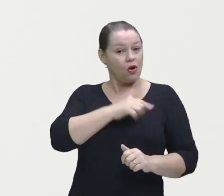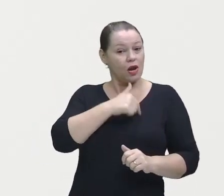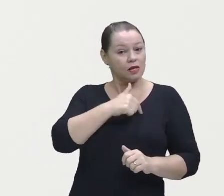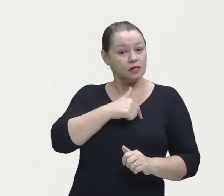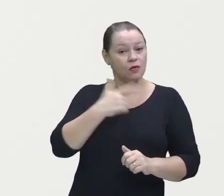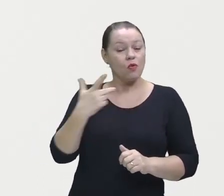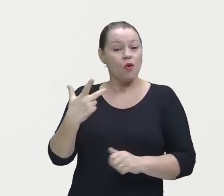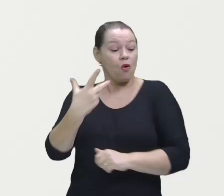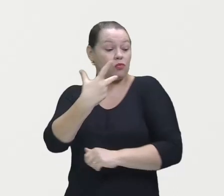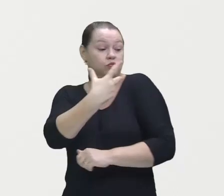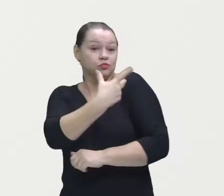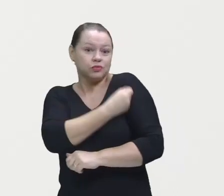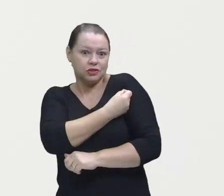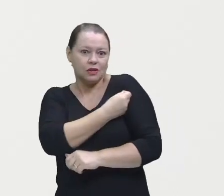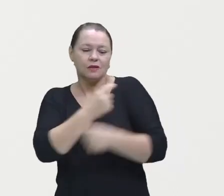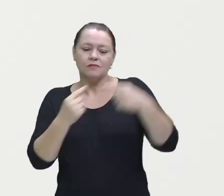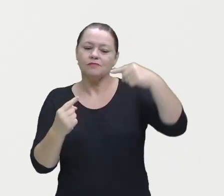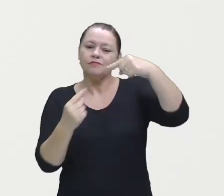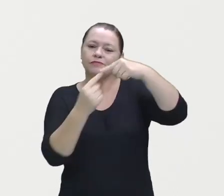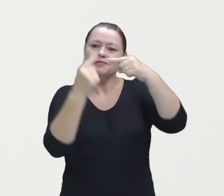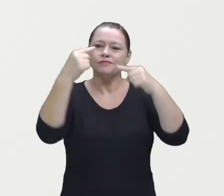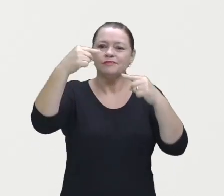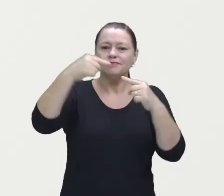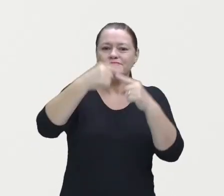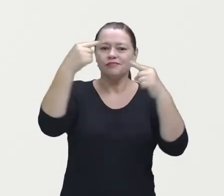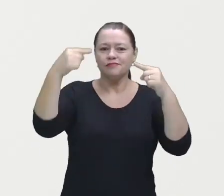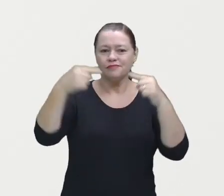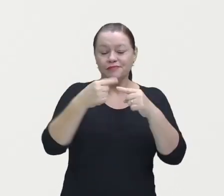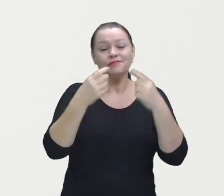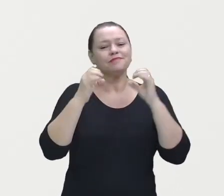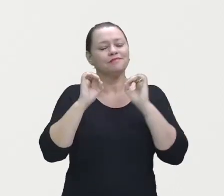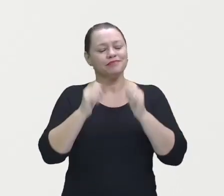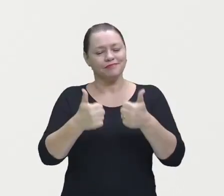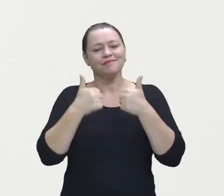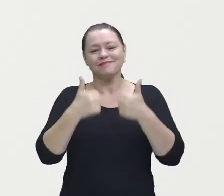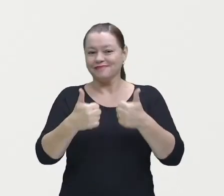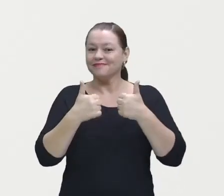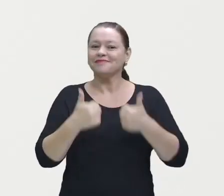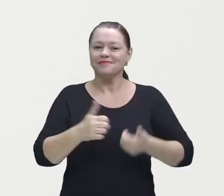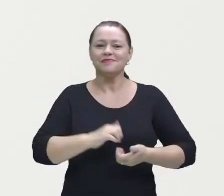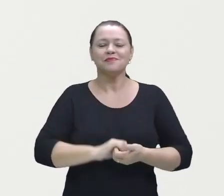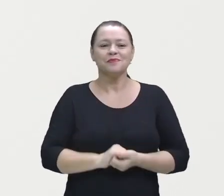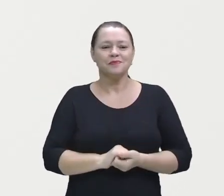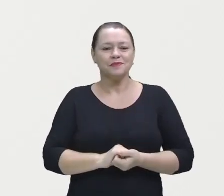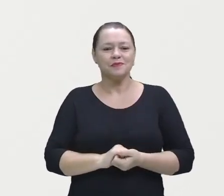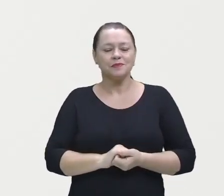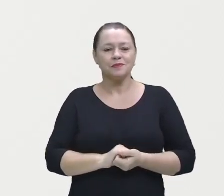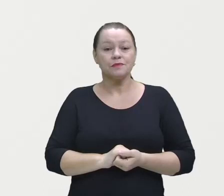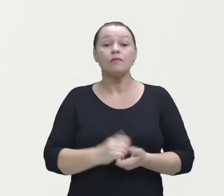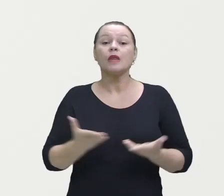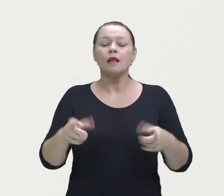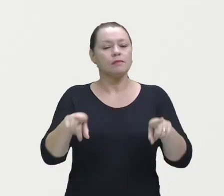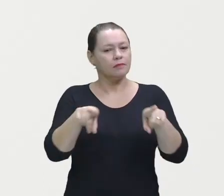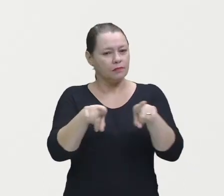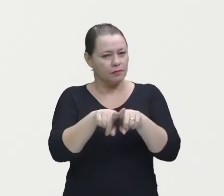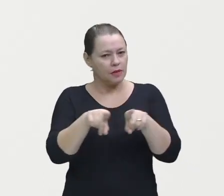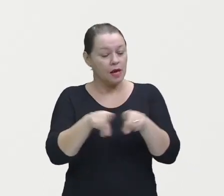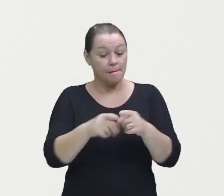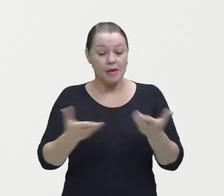com injeção. Muito bem! Nós tivemos